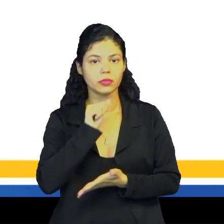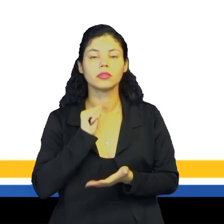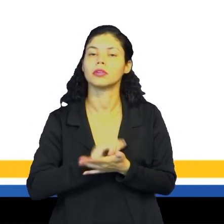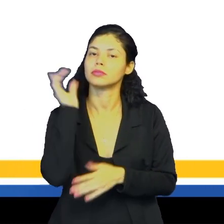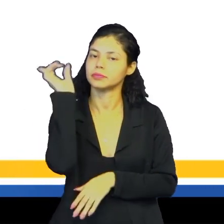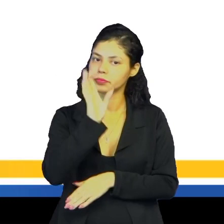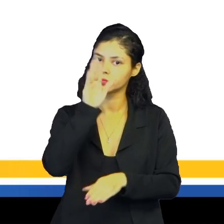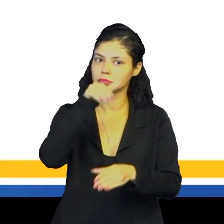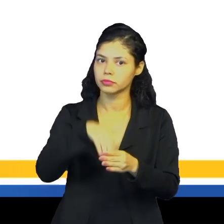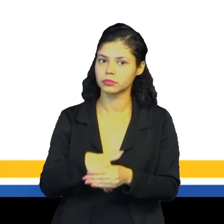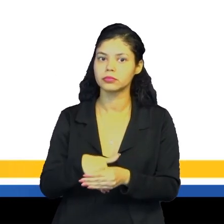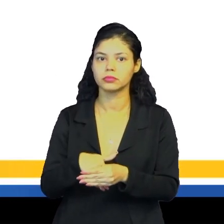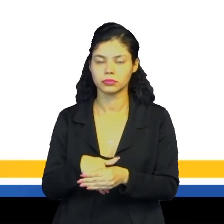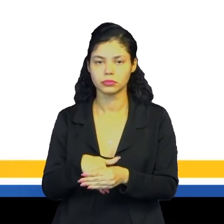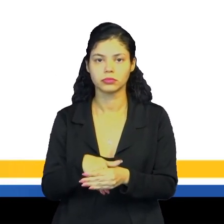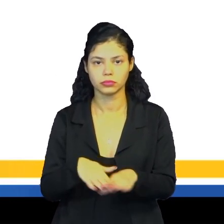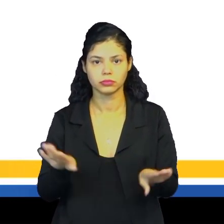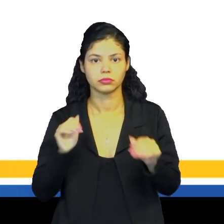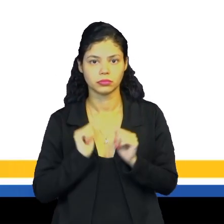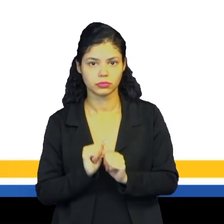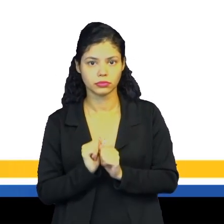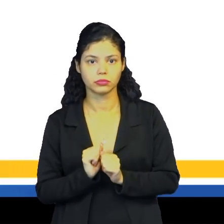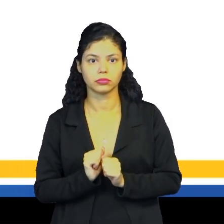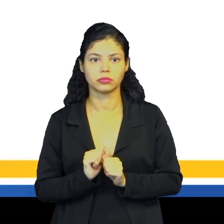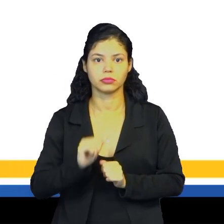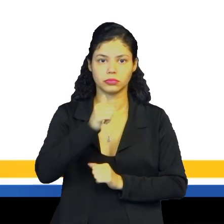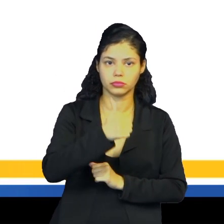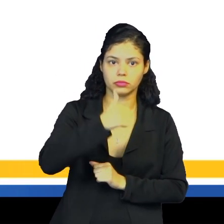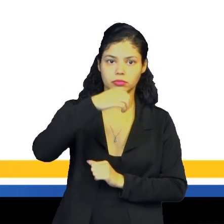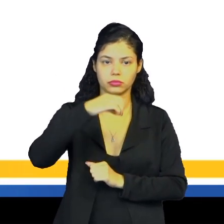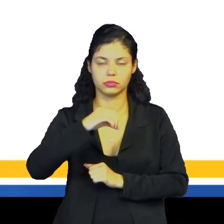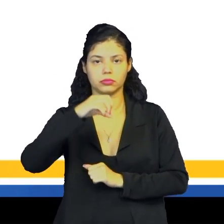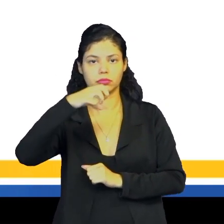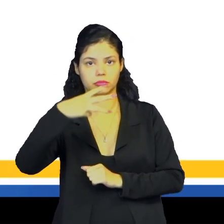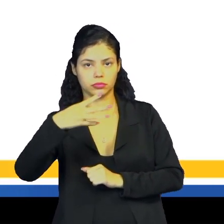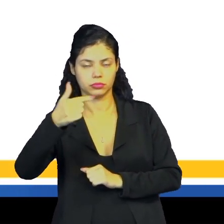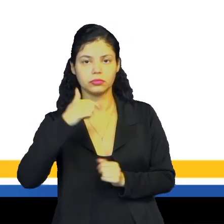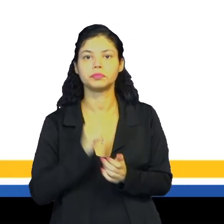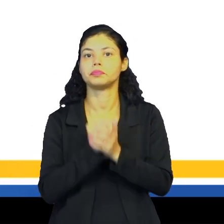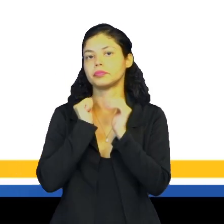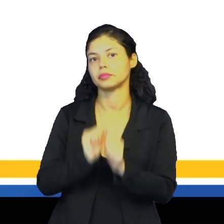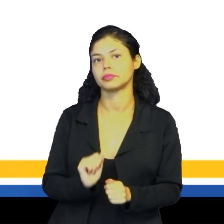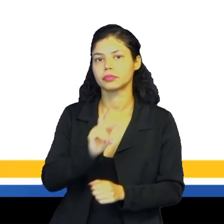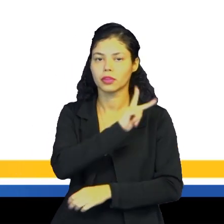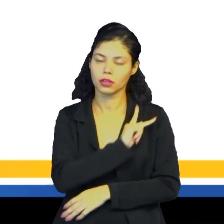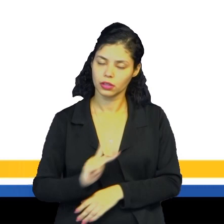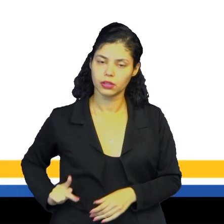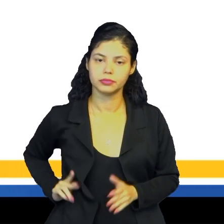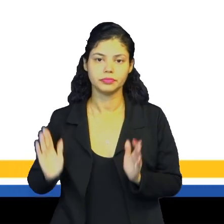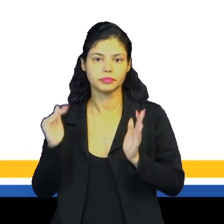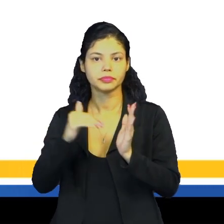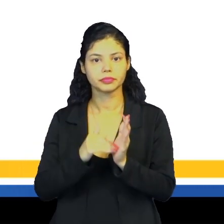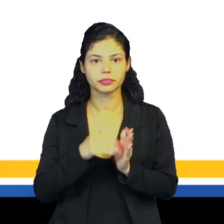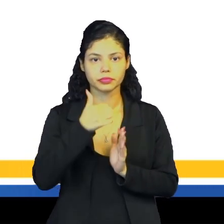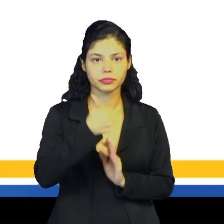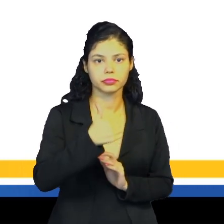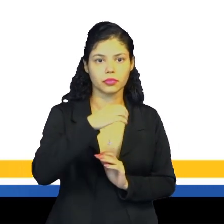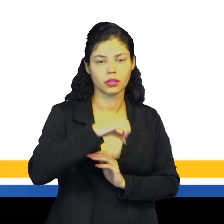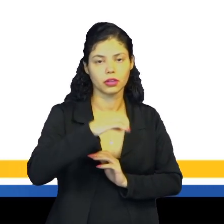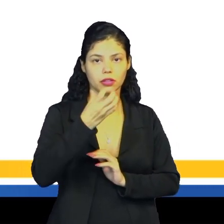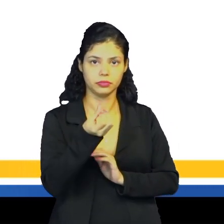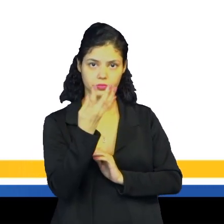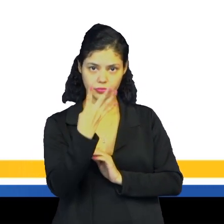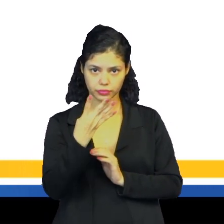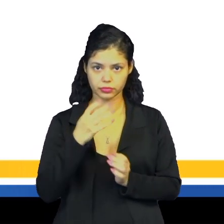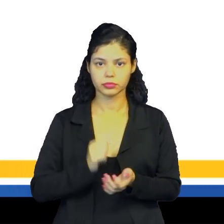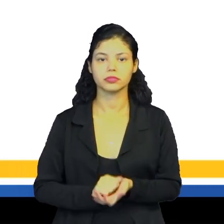tinham direito ao voto, né, garantido desde 1932, puderam votar para presidente e até o ano de